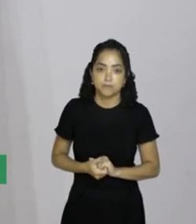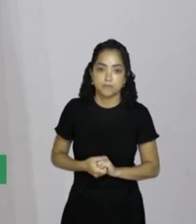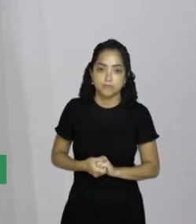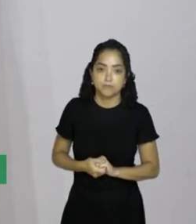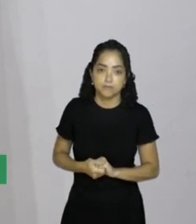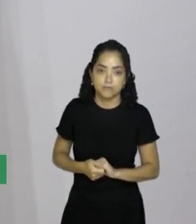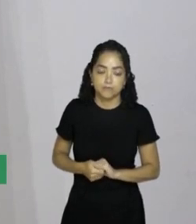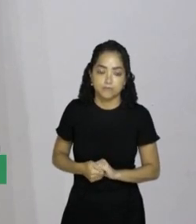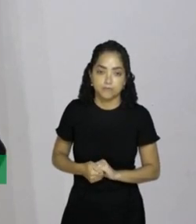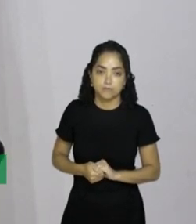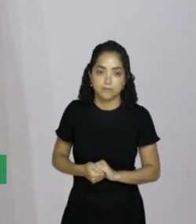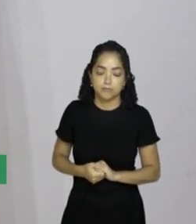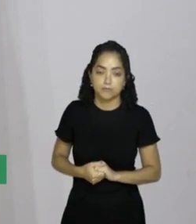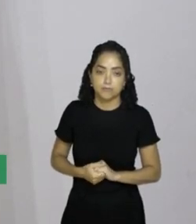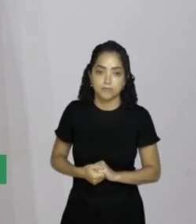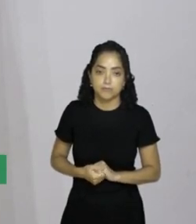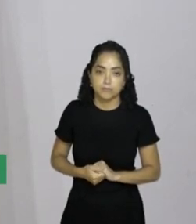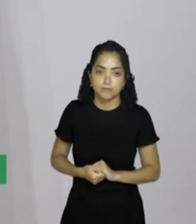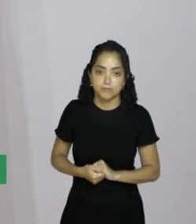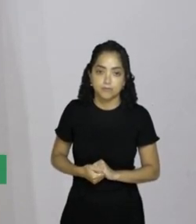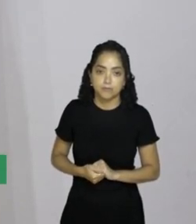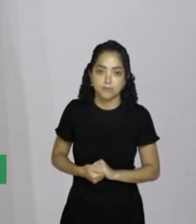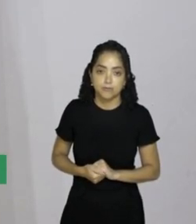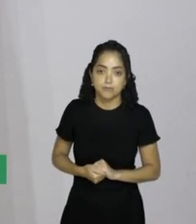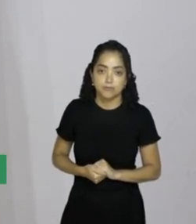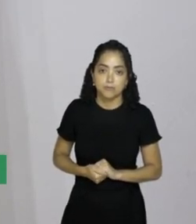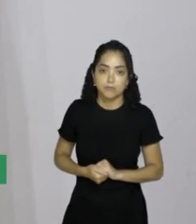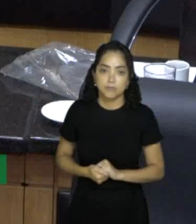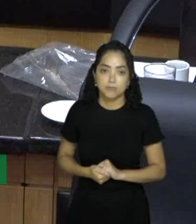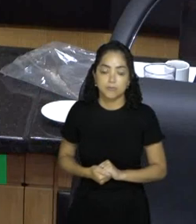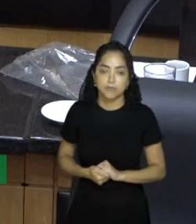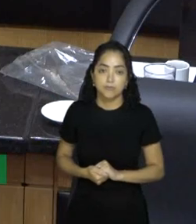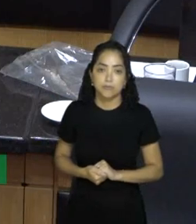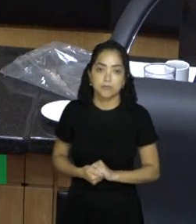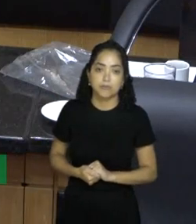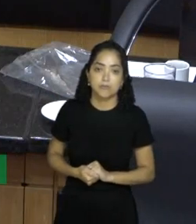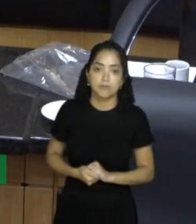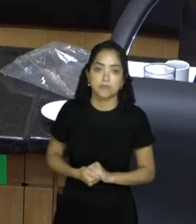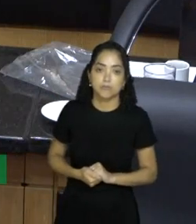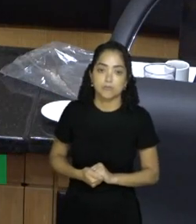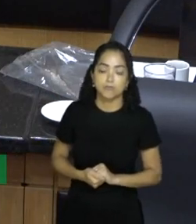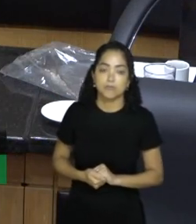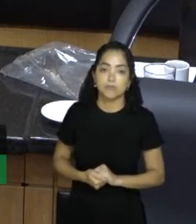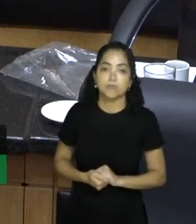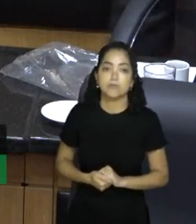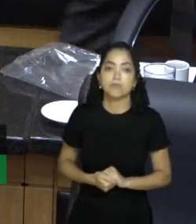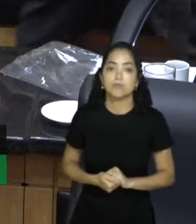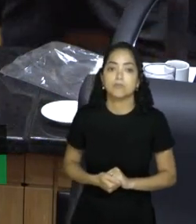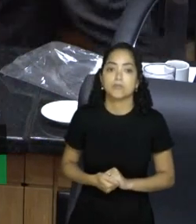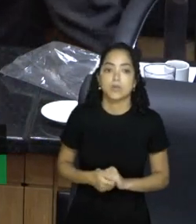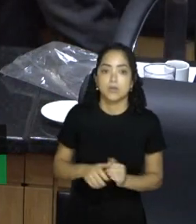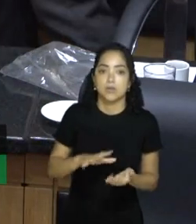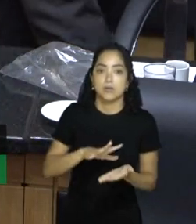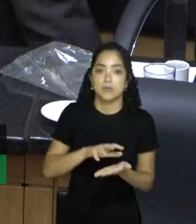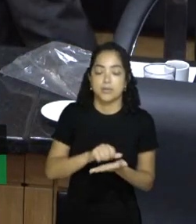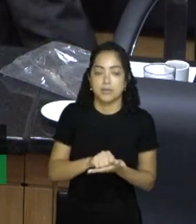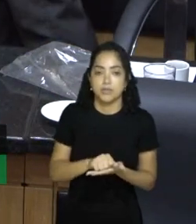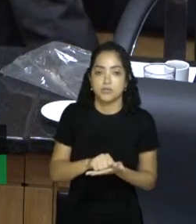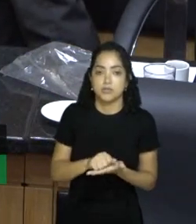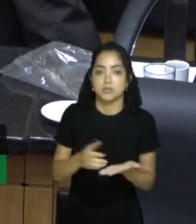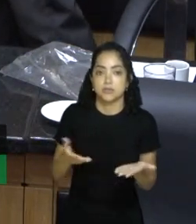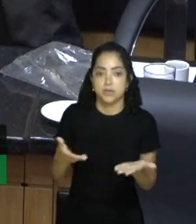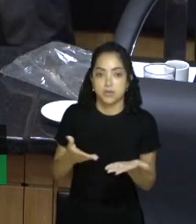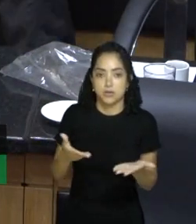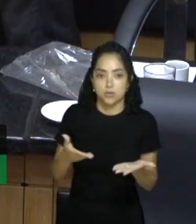Claro por favor para registrar que o governo do estado de Santa Catarina